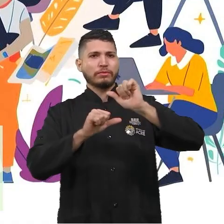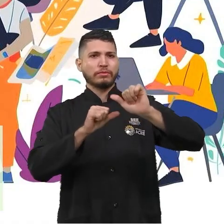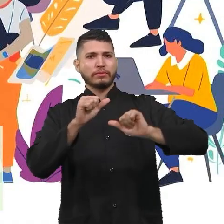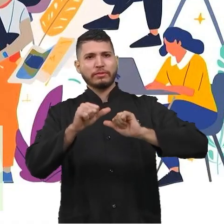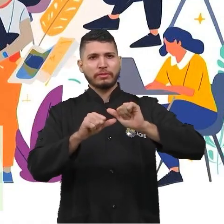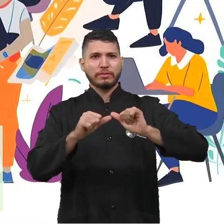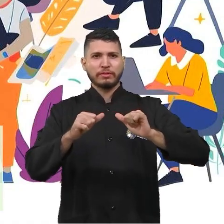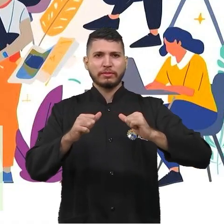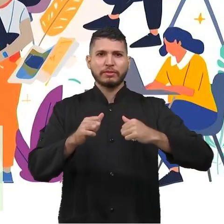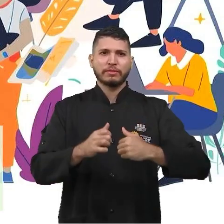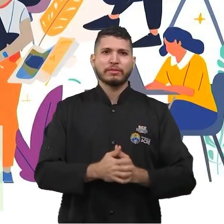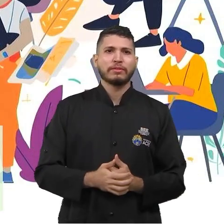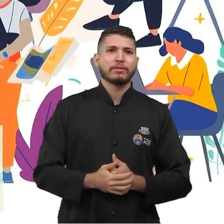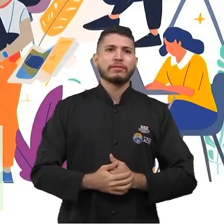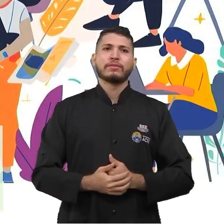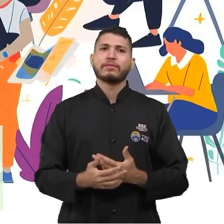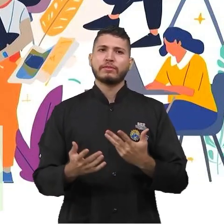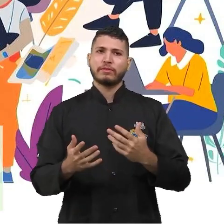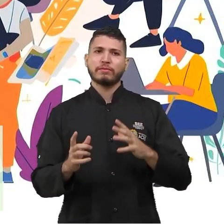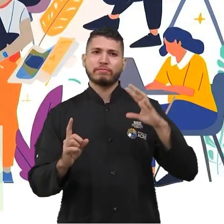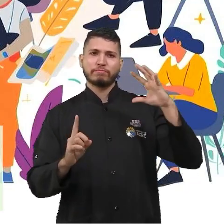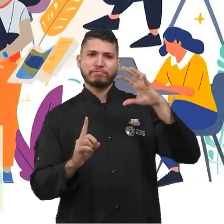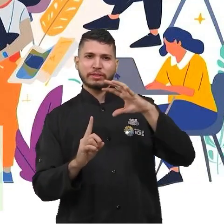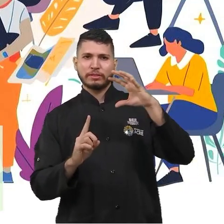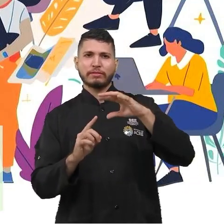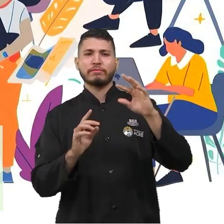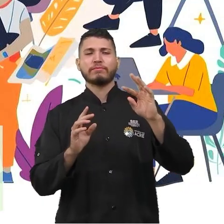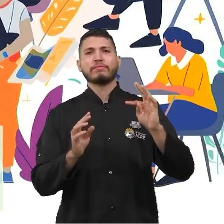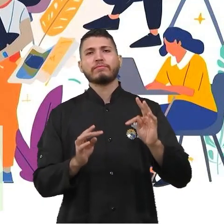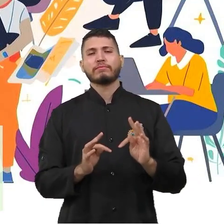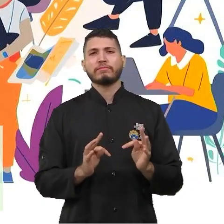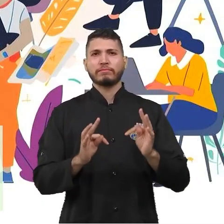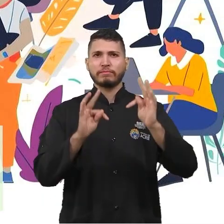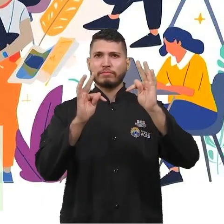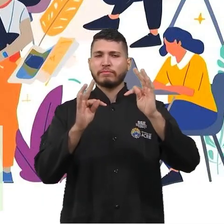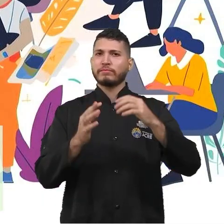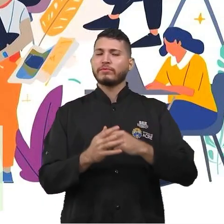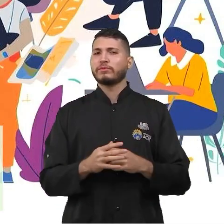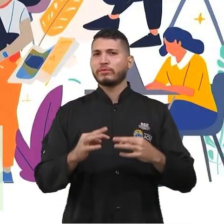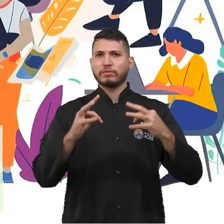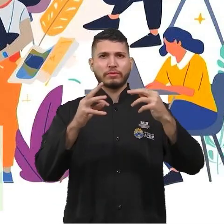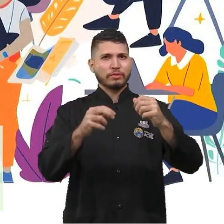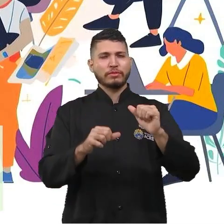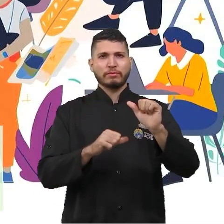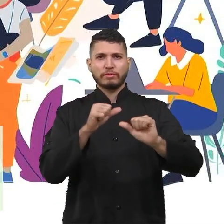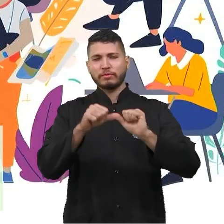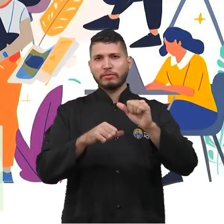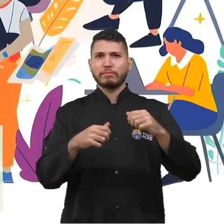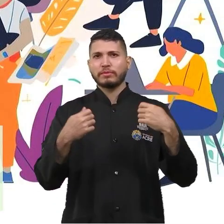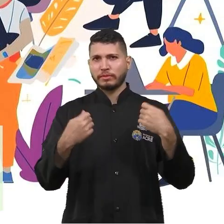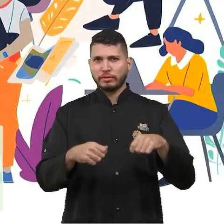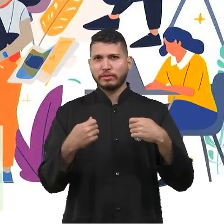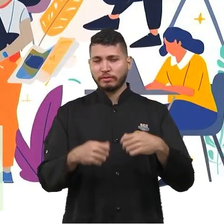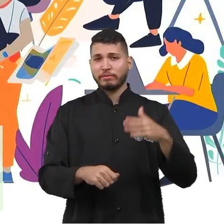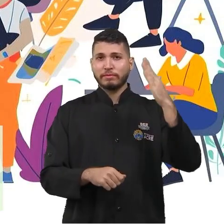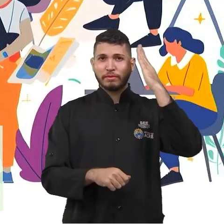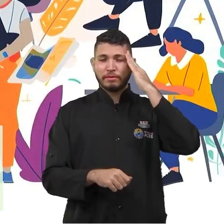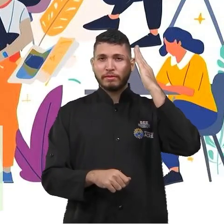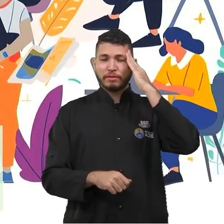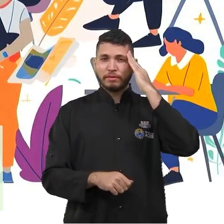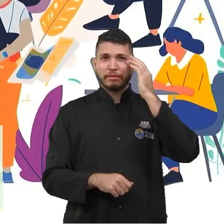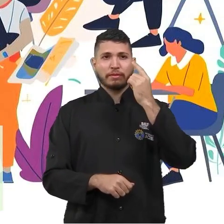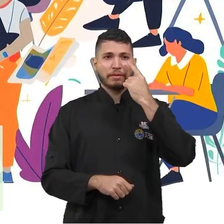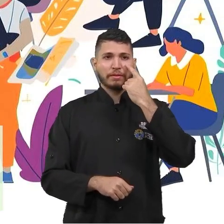acontecendo através aí do mundo digital, todas essas mudanças, a gente precisa entender uma coisa. Vejam